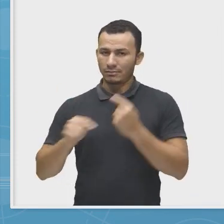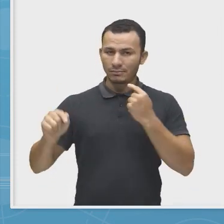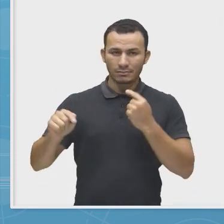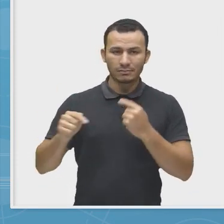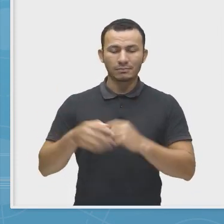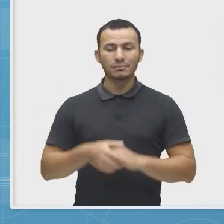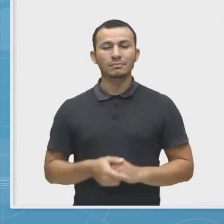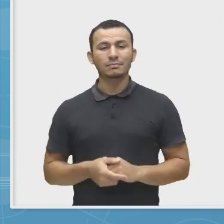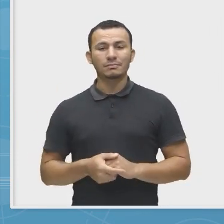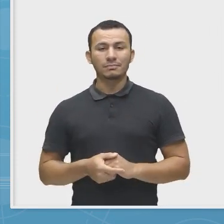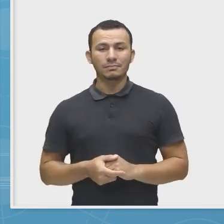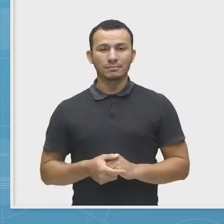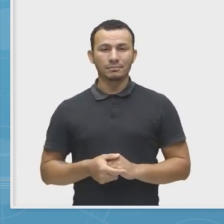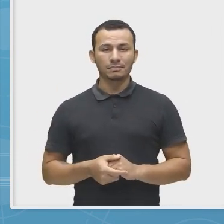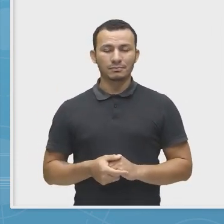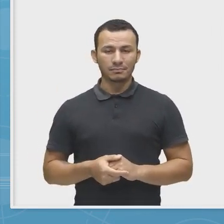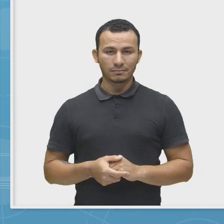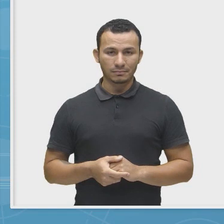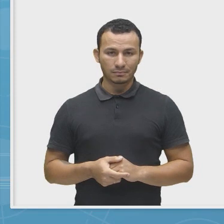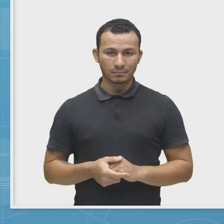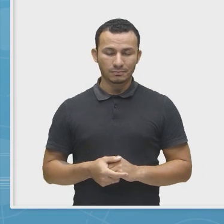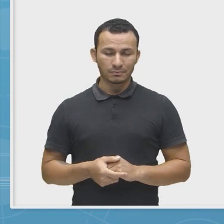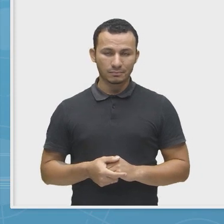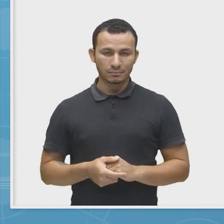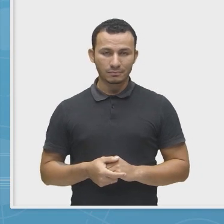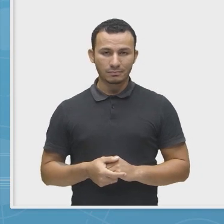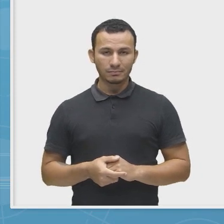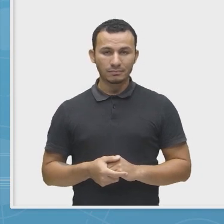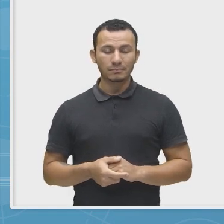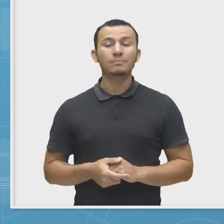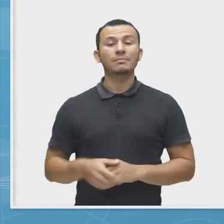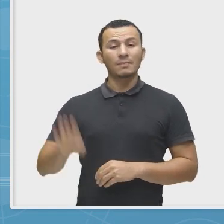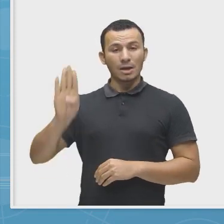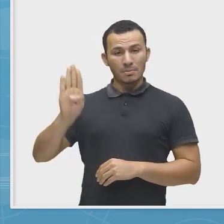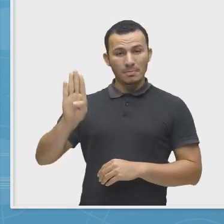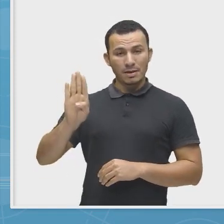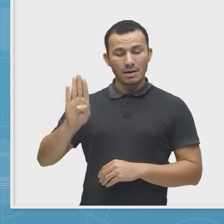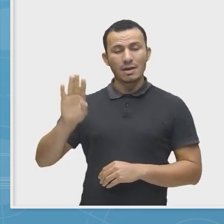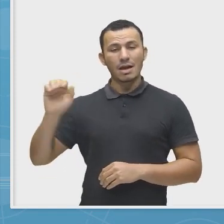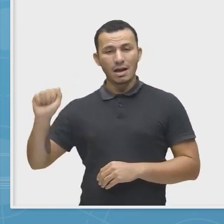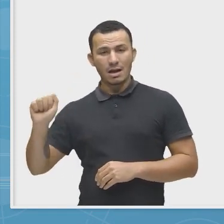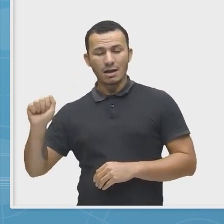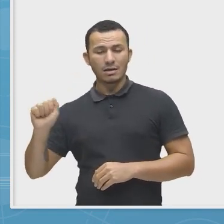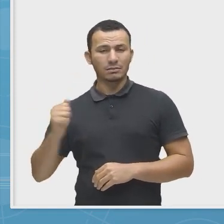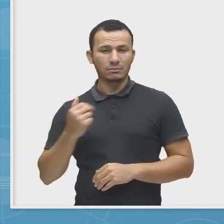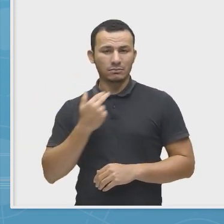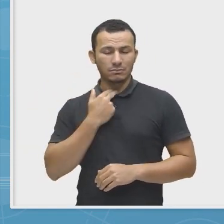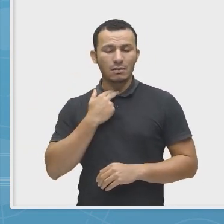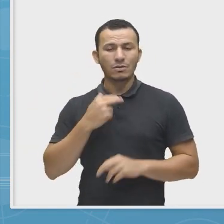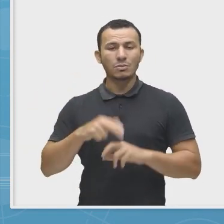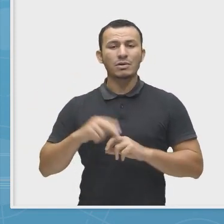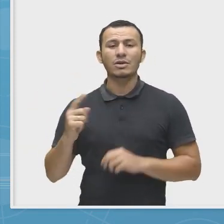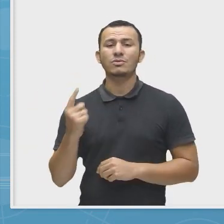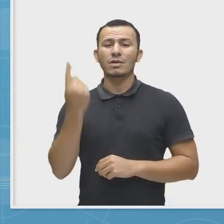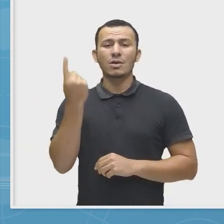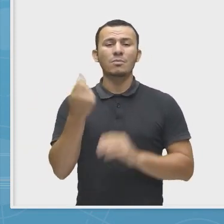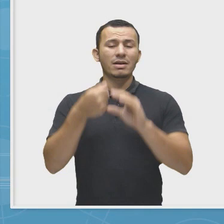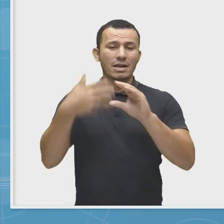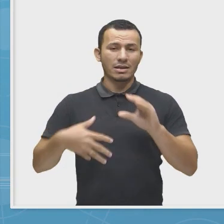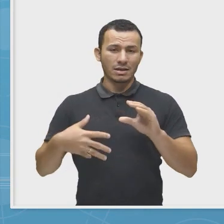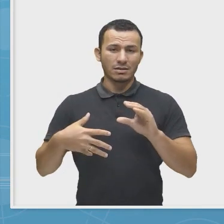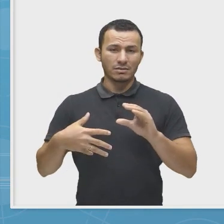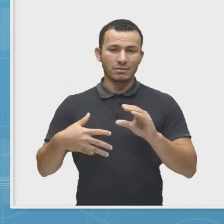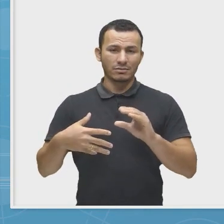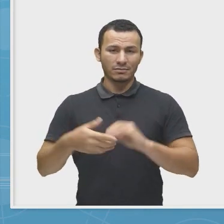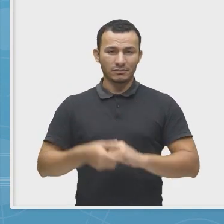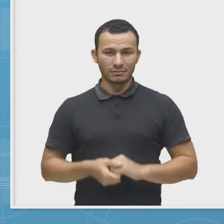está errada, né? A terceira está errada. Não pode ser a B e nem a A, porque só está dando uma, né?